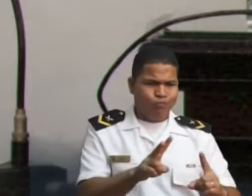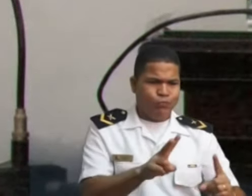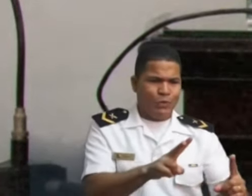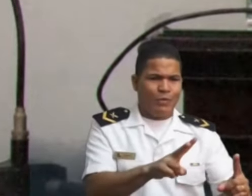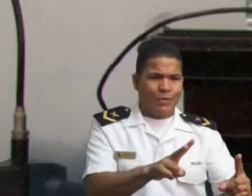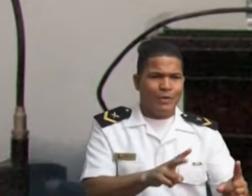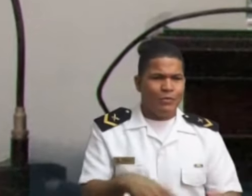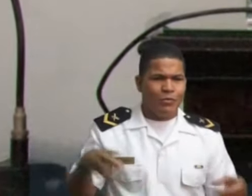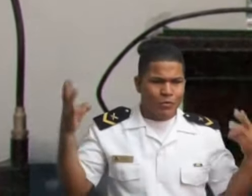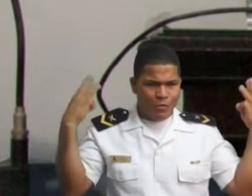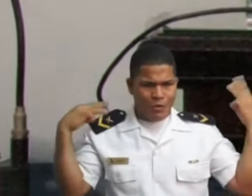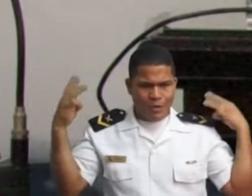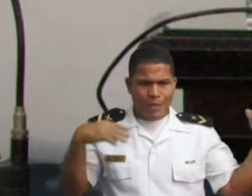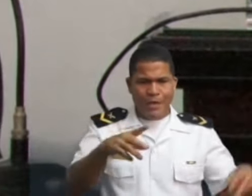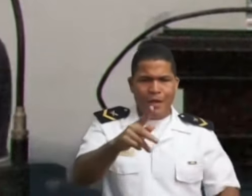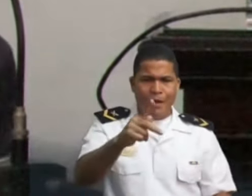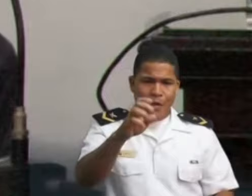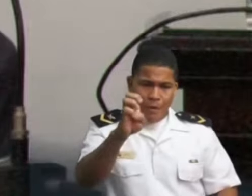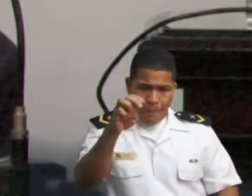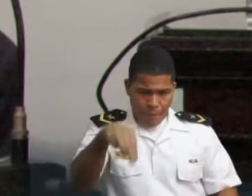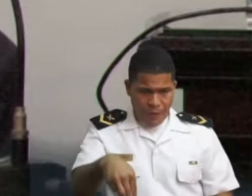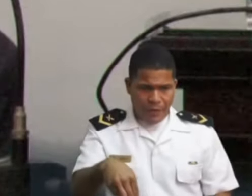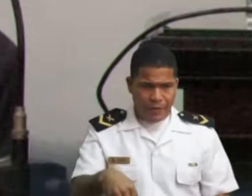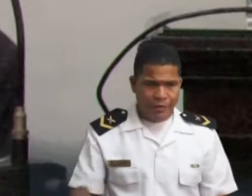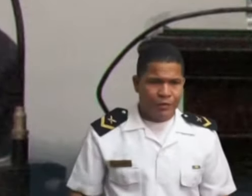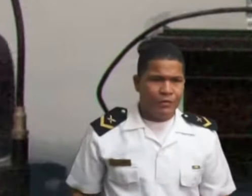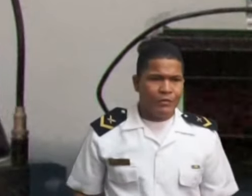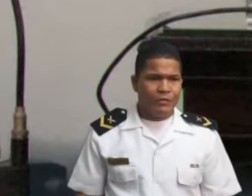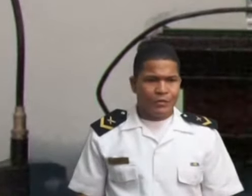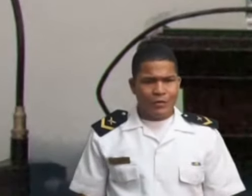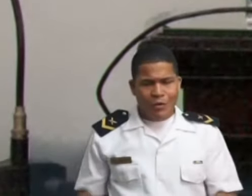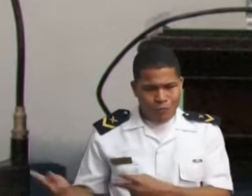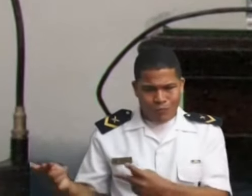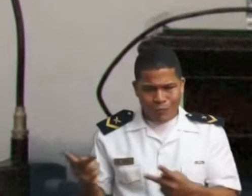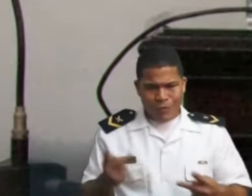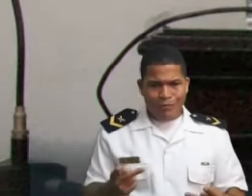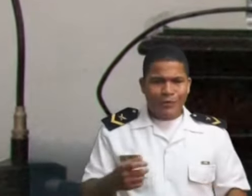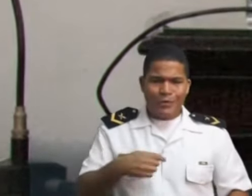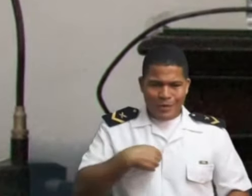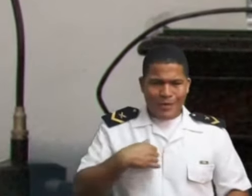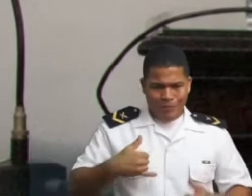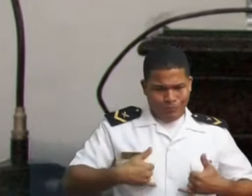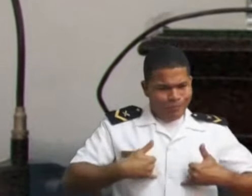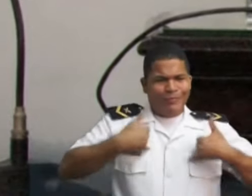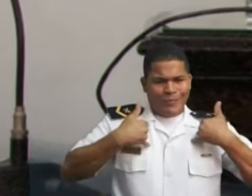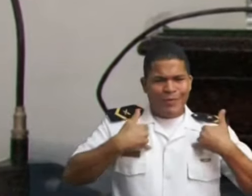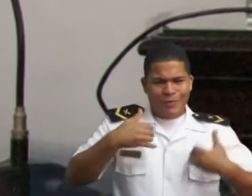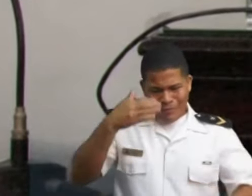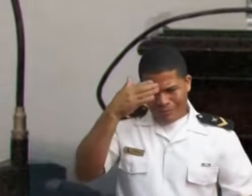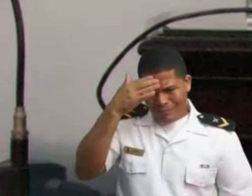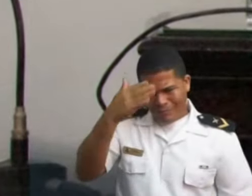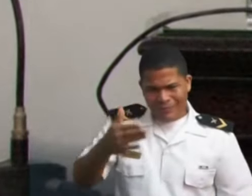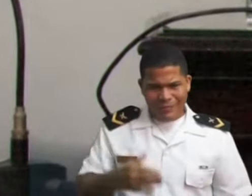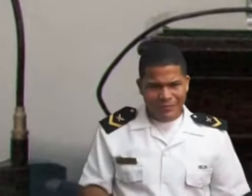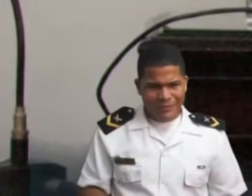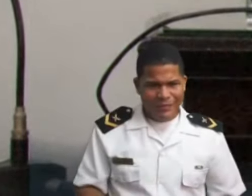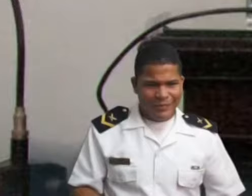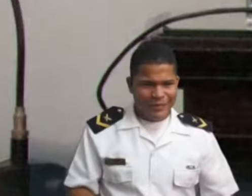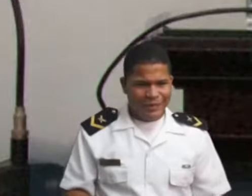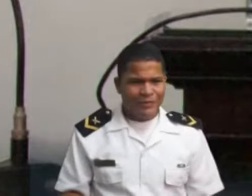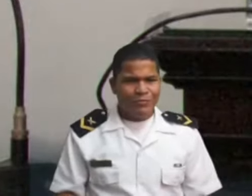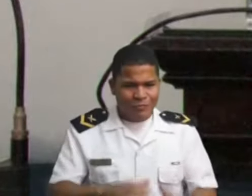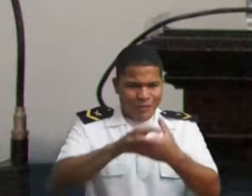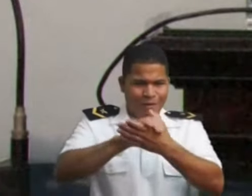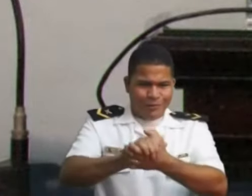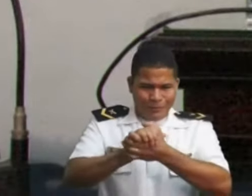PEN. E foi feito um convite em que me deixou muito lisonjeado aí por essa demonstração de